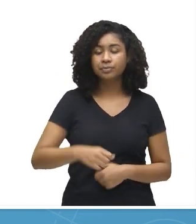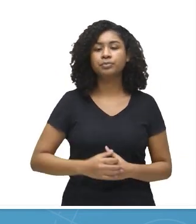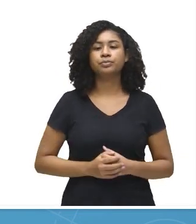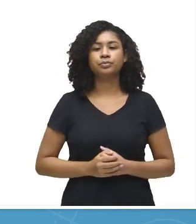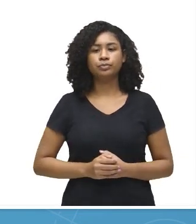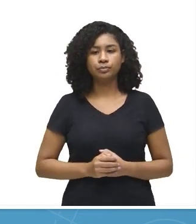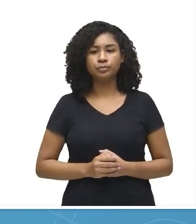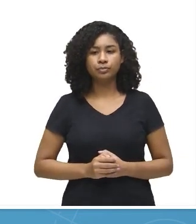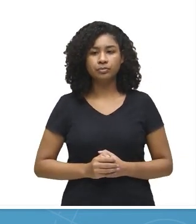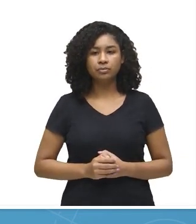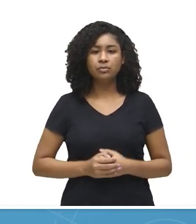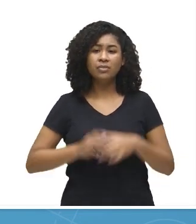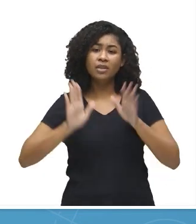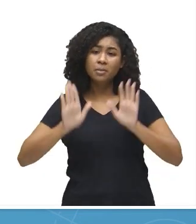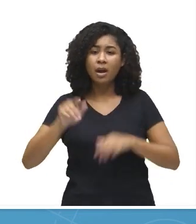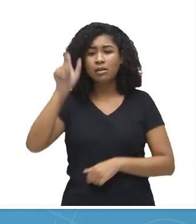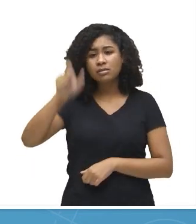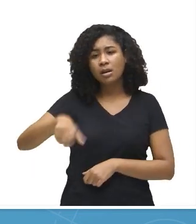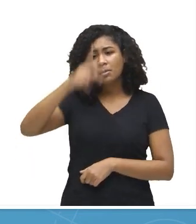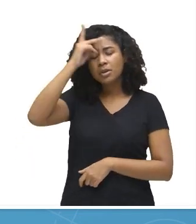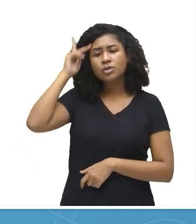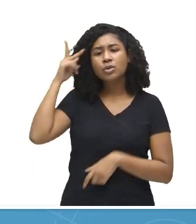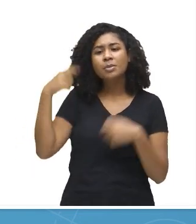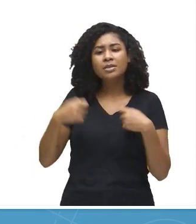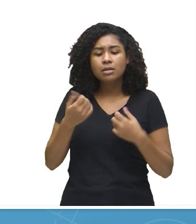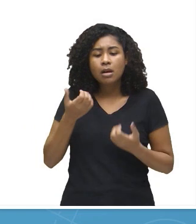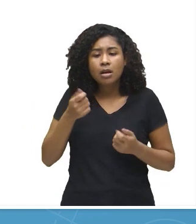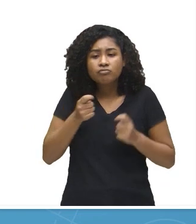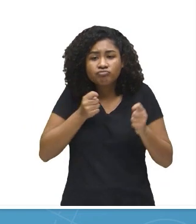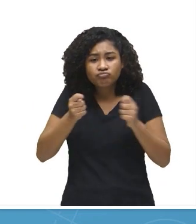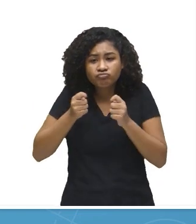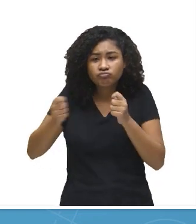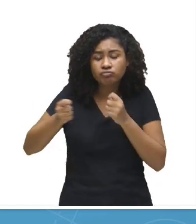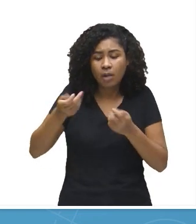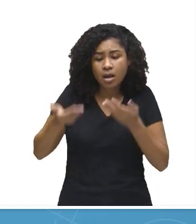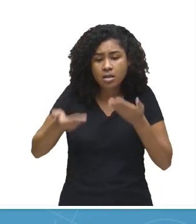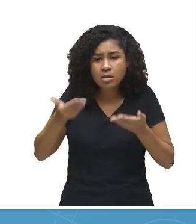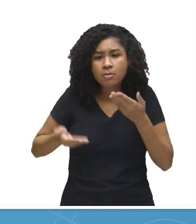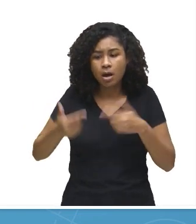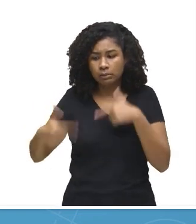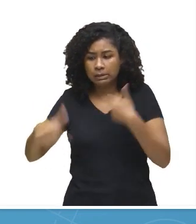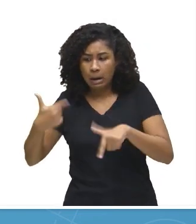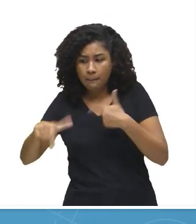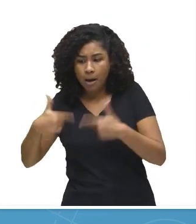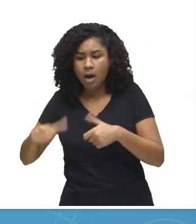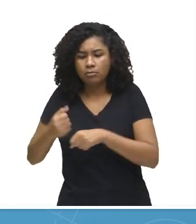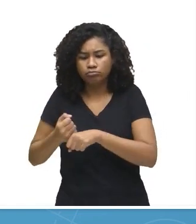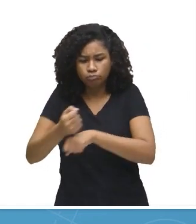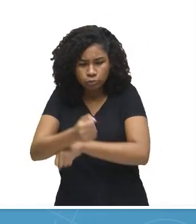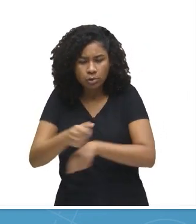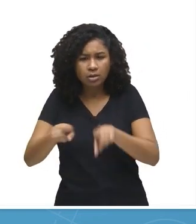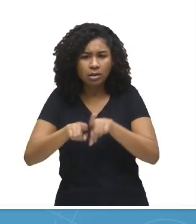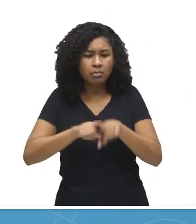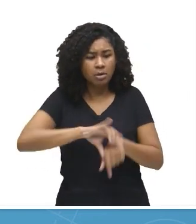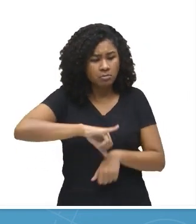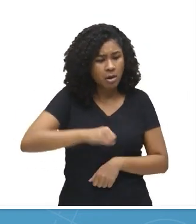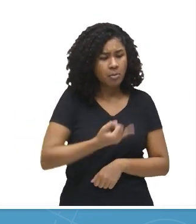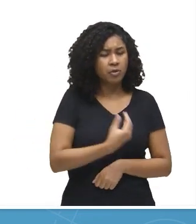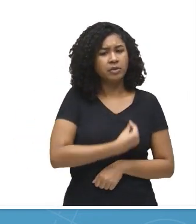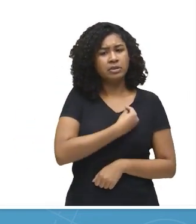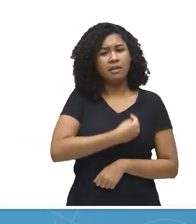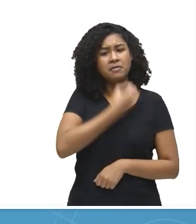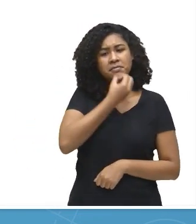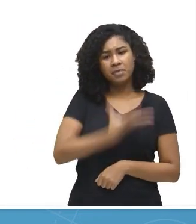tá? Só que aí a pessoa tem que ter o quê? O equilíbrio, né? Entre trabalhar duro e aproveitar a vida. A pessoa tem que trabalhar e tem que desfrutar da